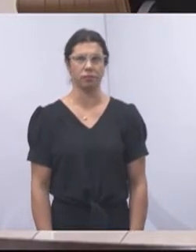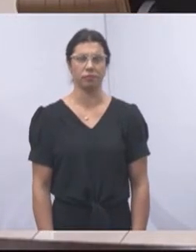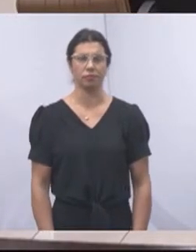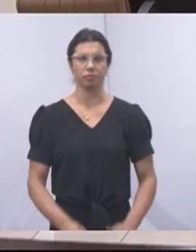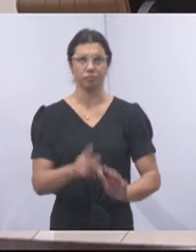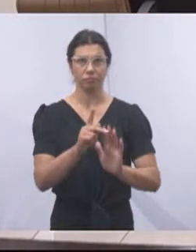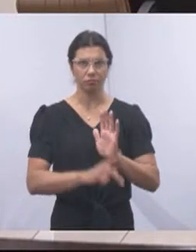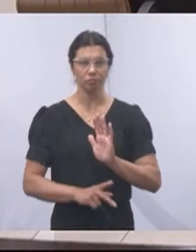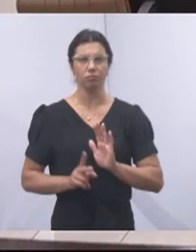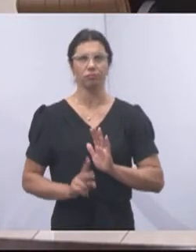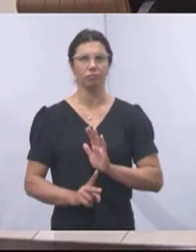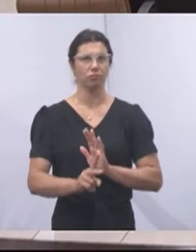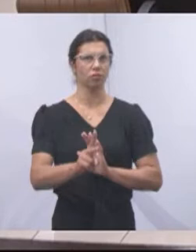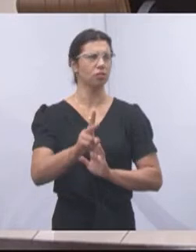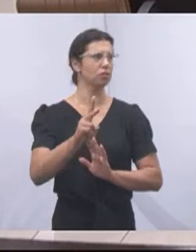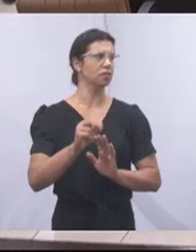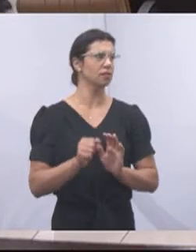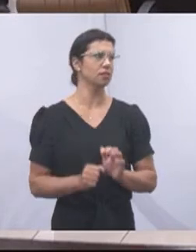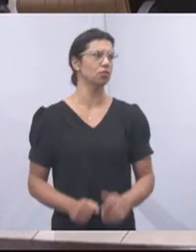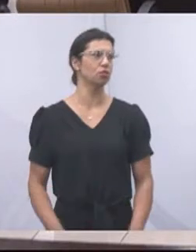O projeto continua em apreciação.